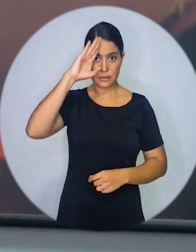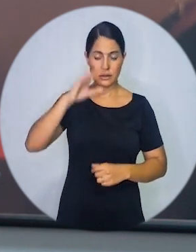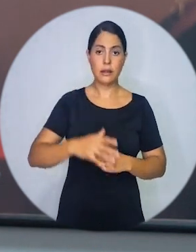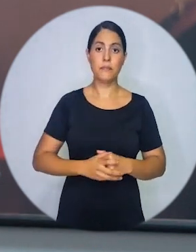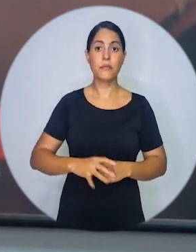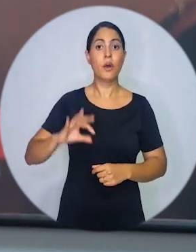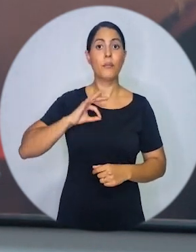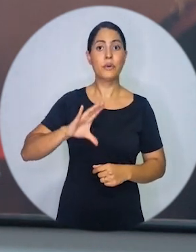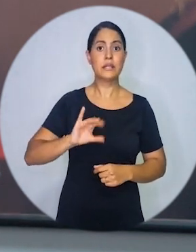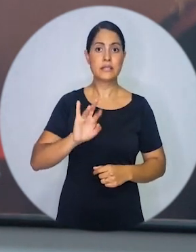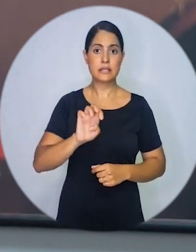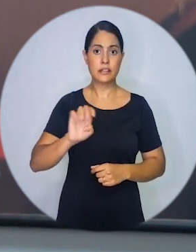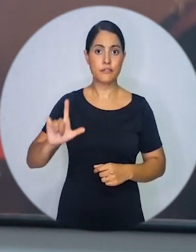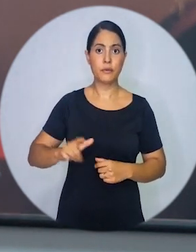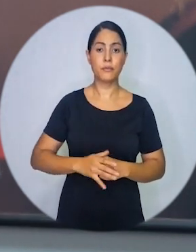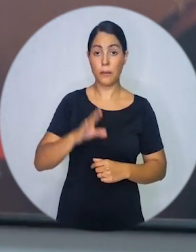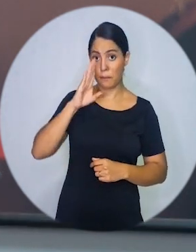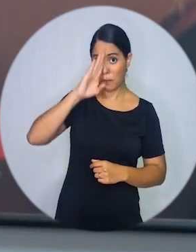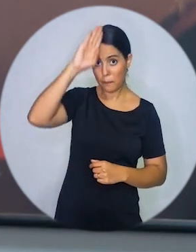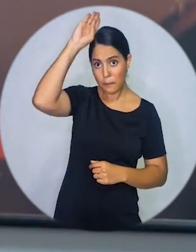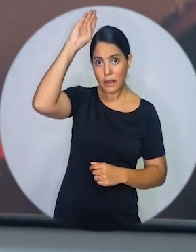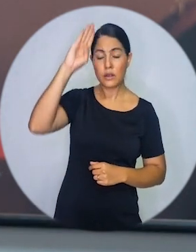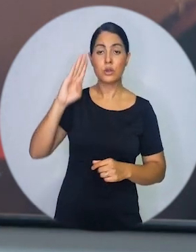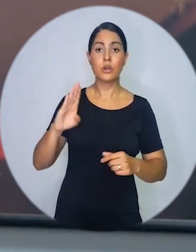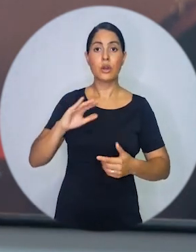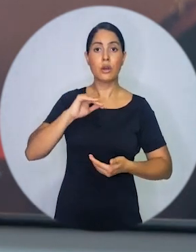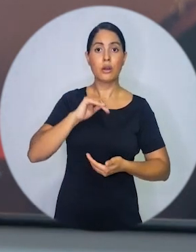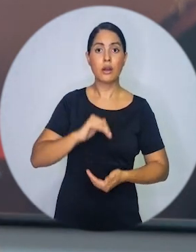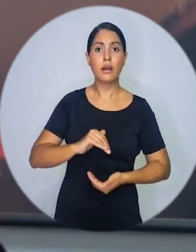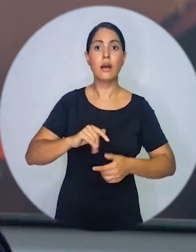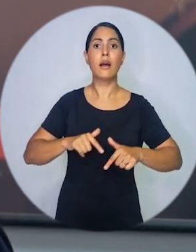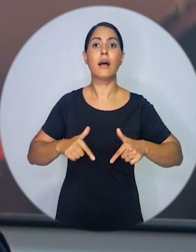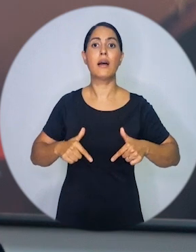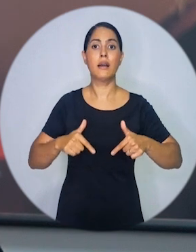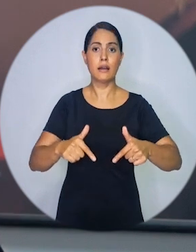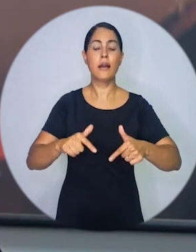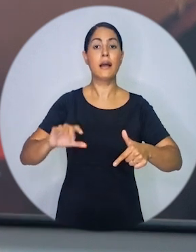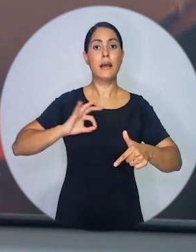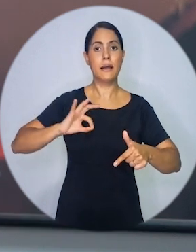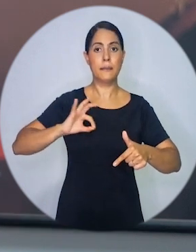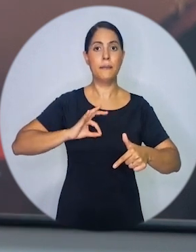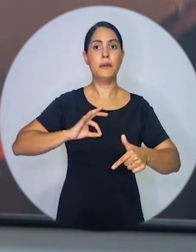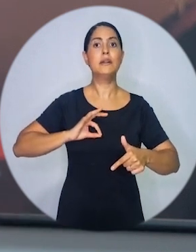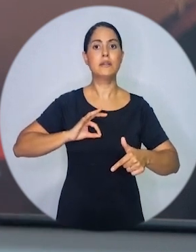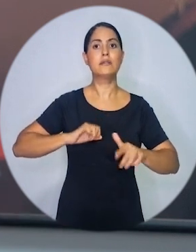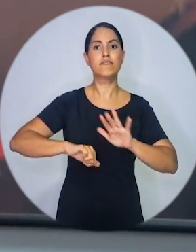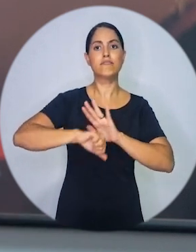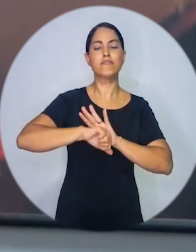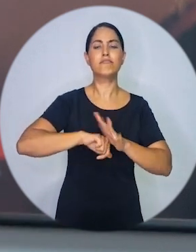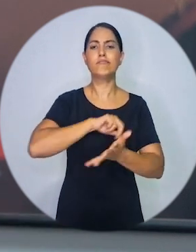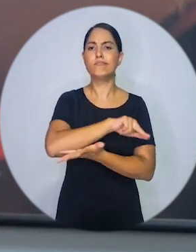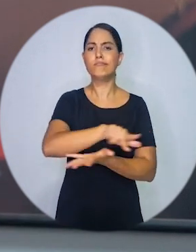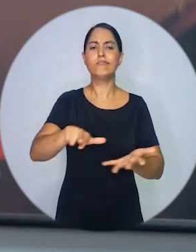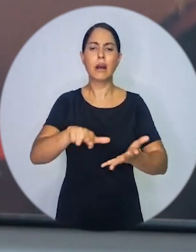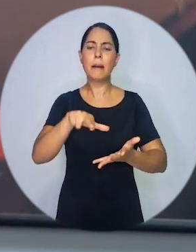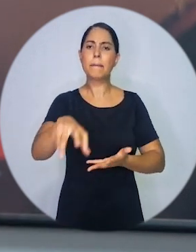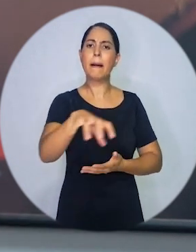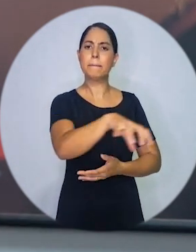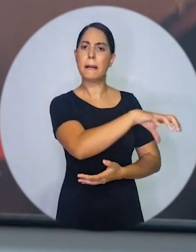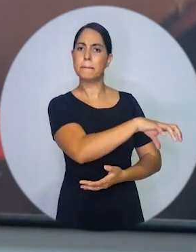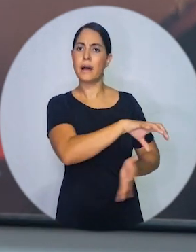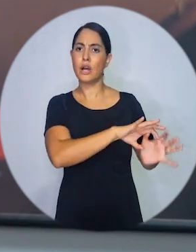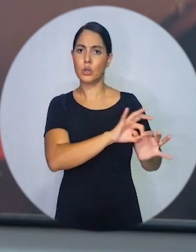Corpo de Bombeiros, Guarda Municipal e Polícia Penal, para que nós possamos ter espaço de fala